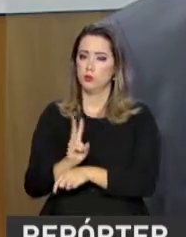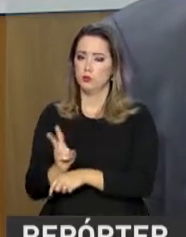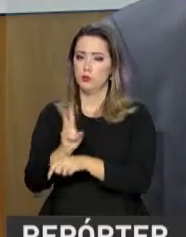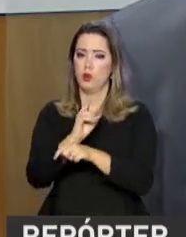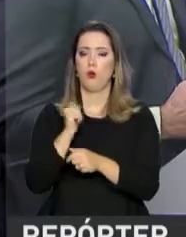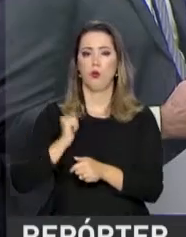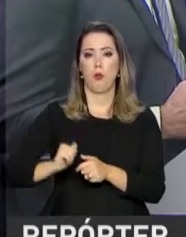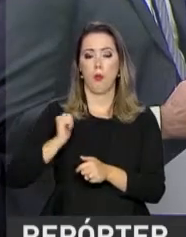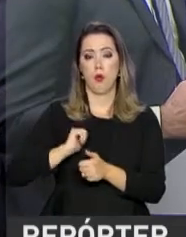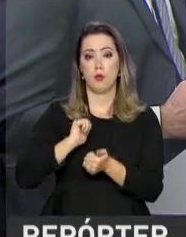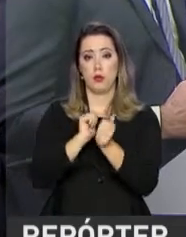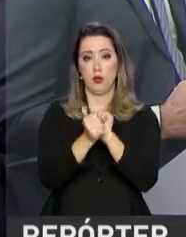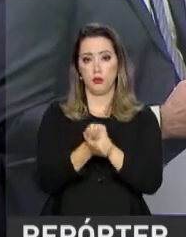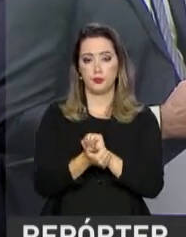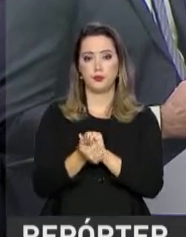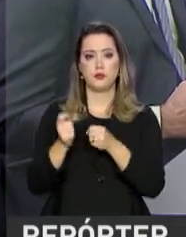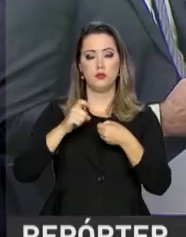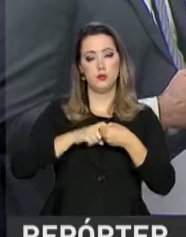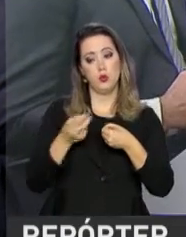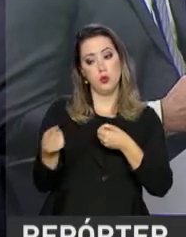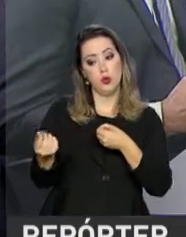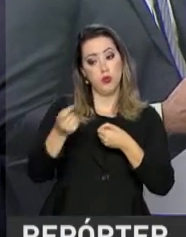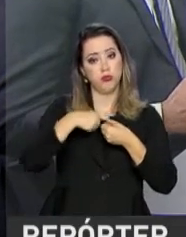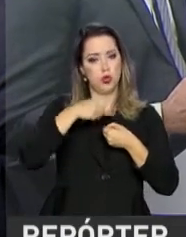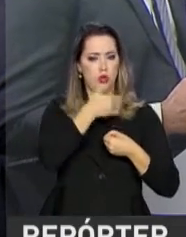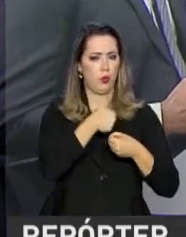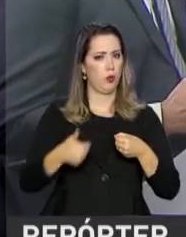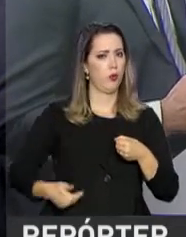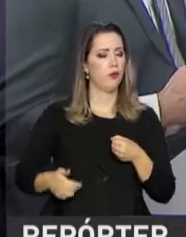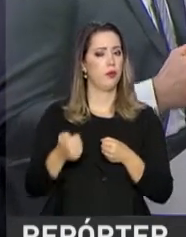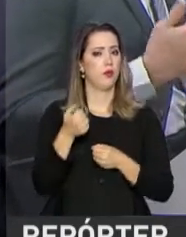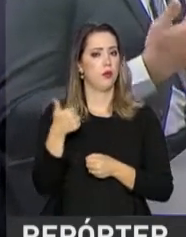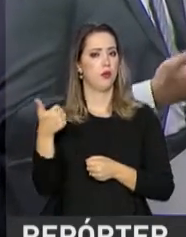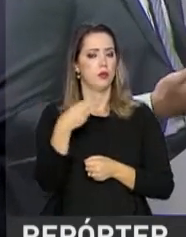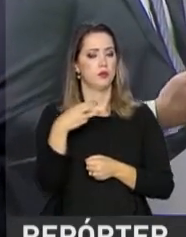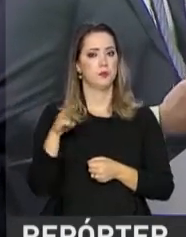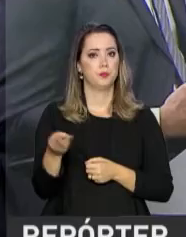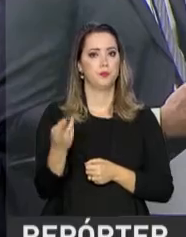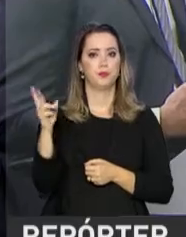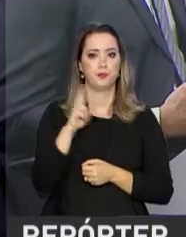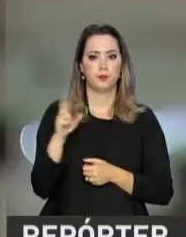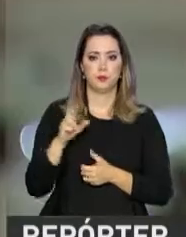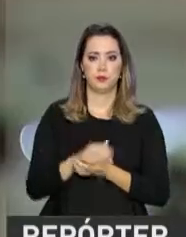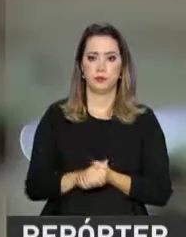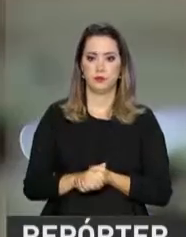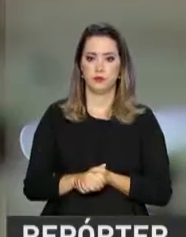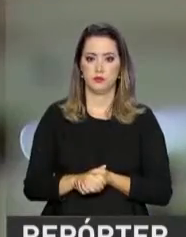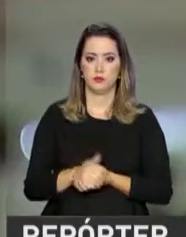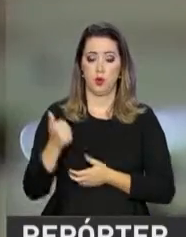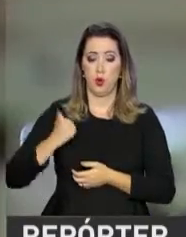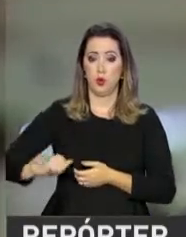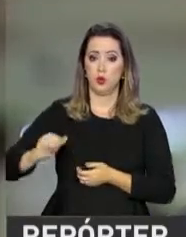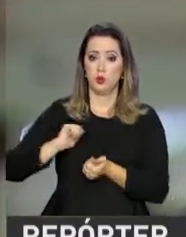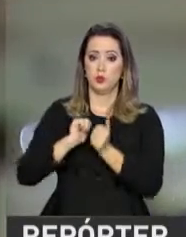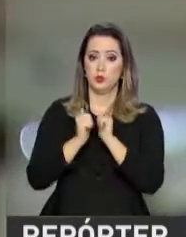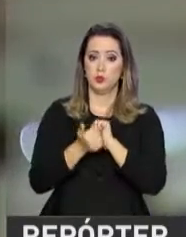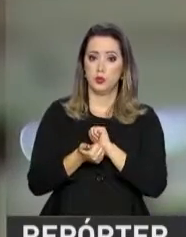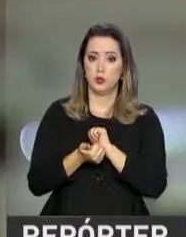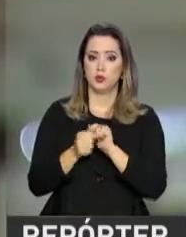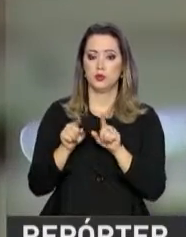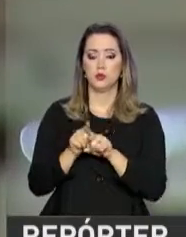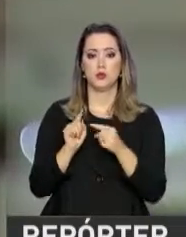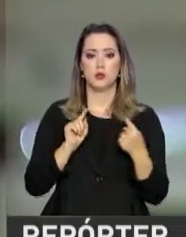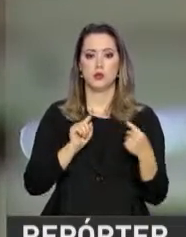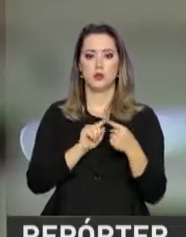bolsa atleta fizeram voltar aos cofres públicos quase 13 milhões de reais com os atletas que será